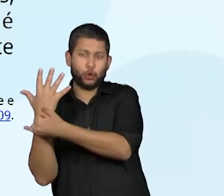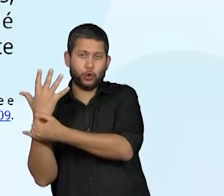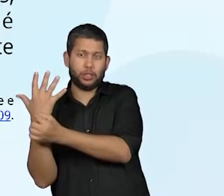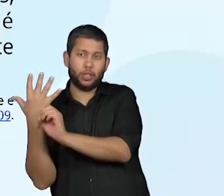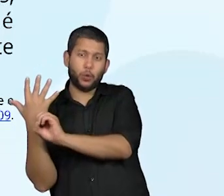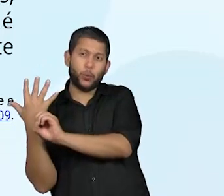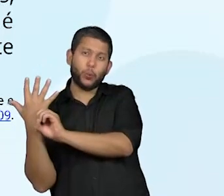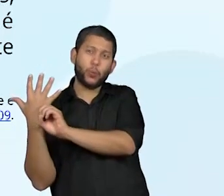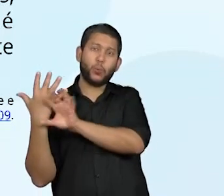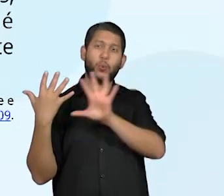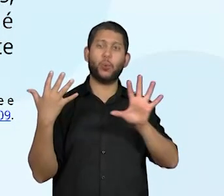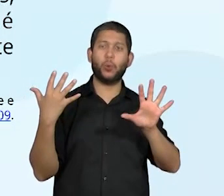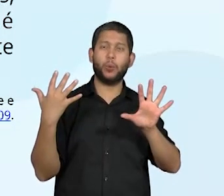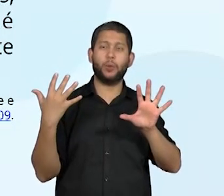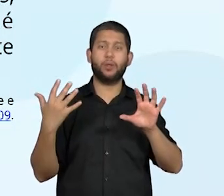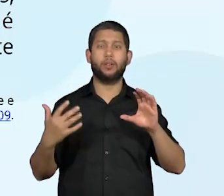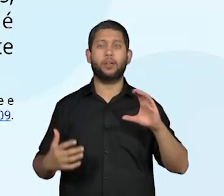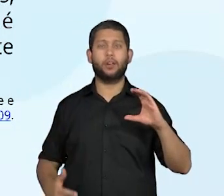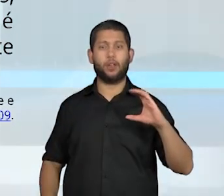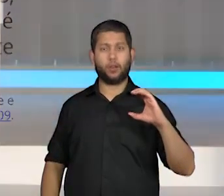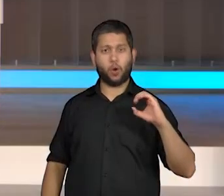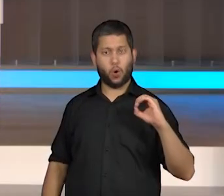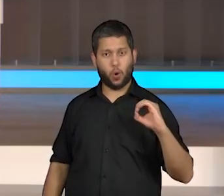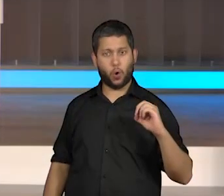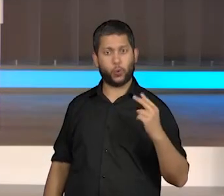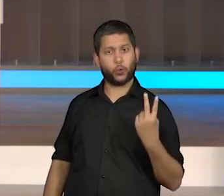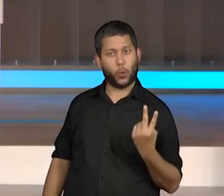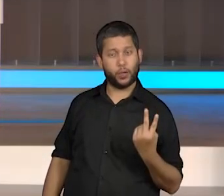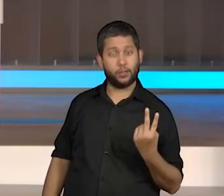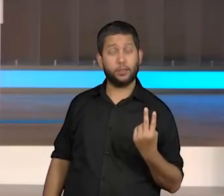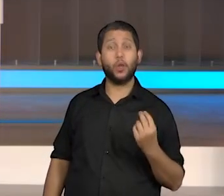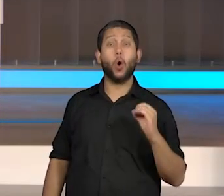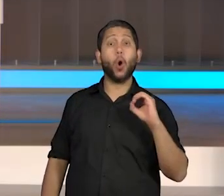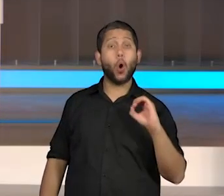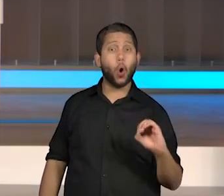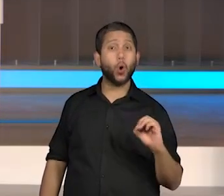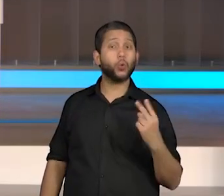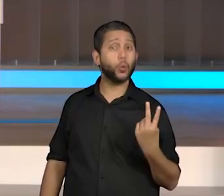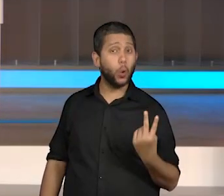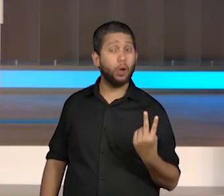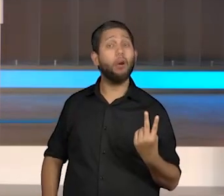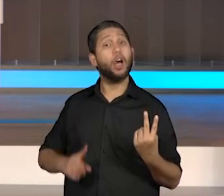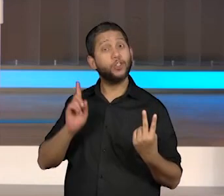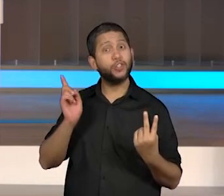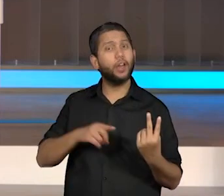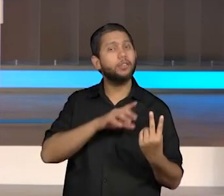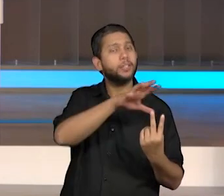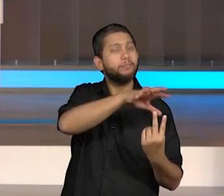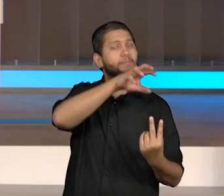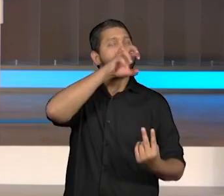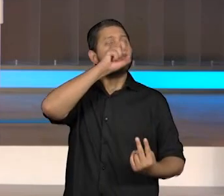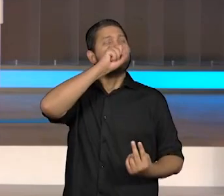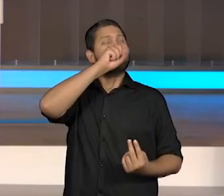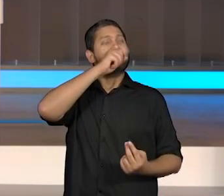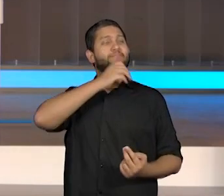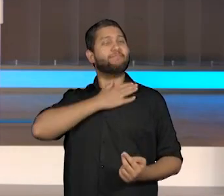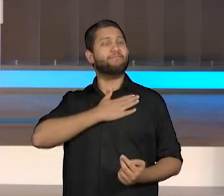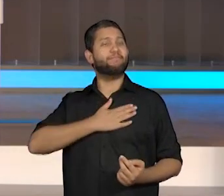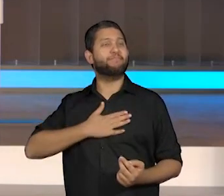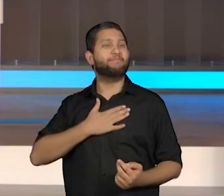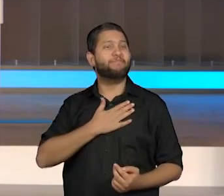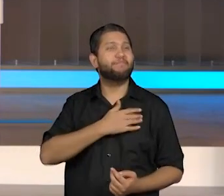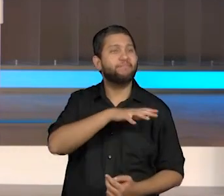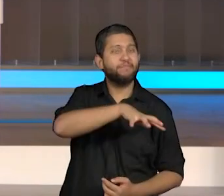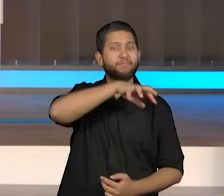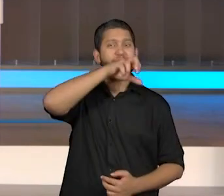nós respiramos. Legal, né, tudo isso? Então, olha que interessante a gente pensar que